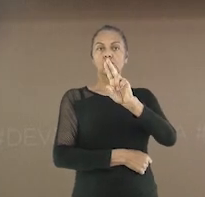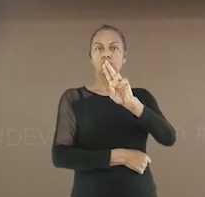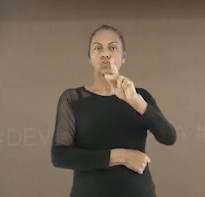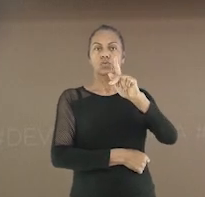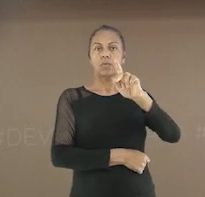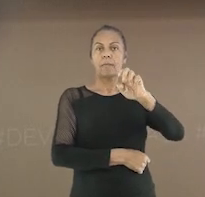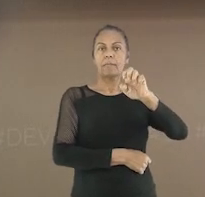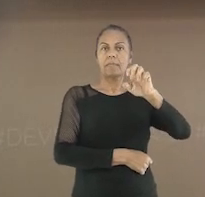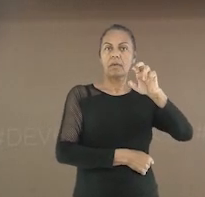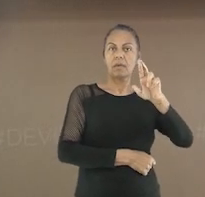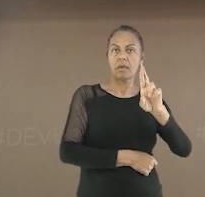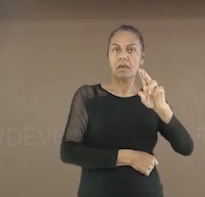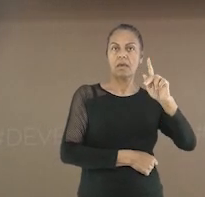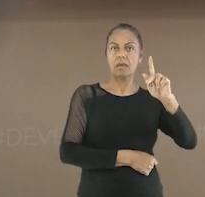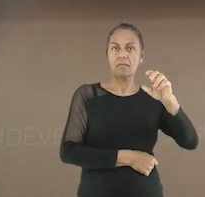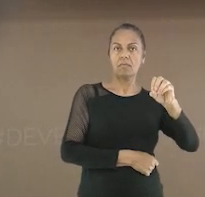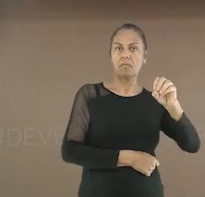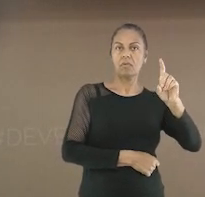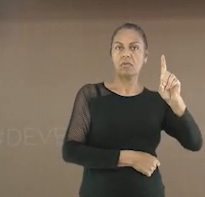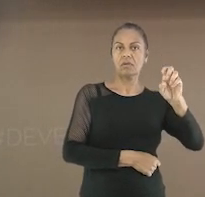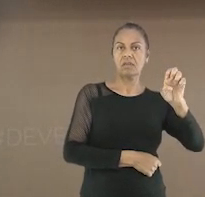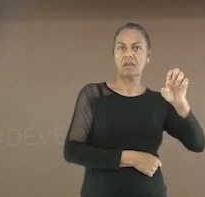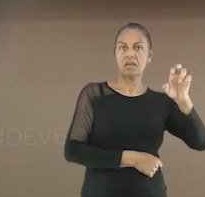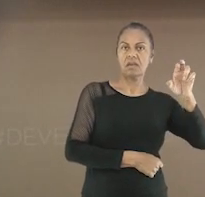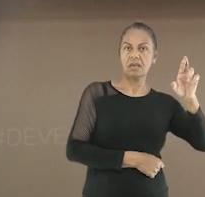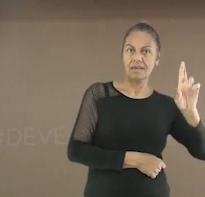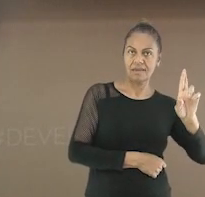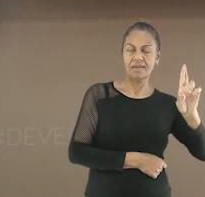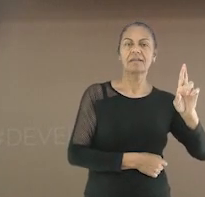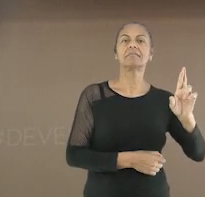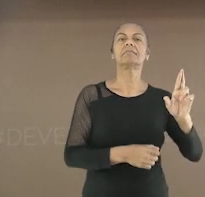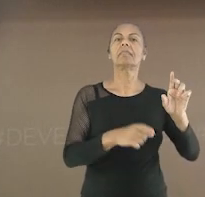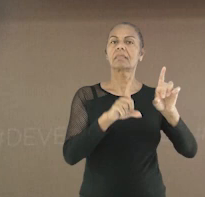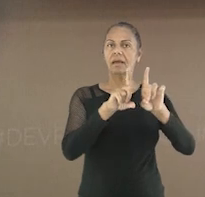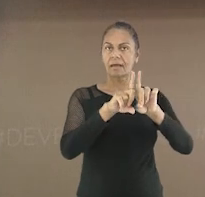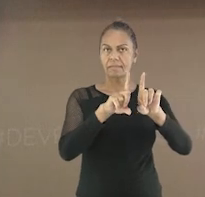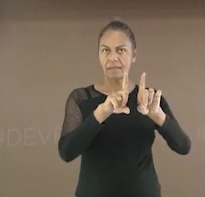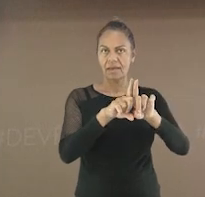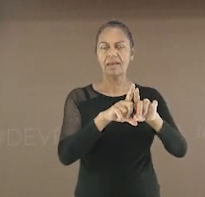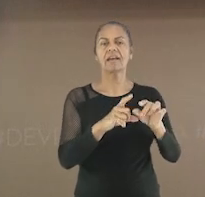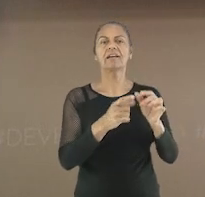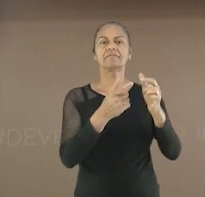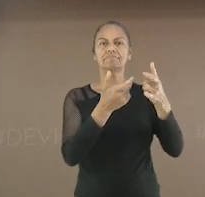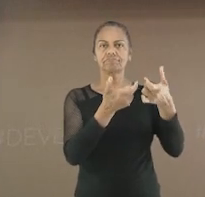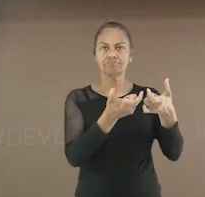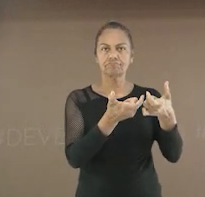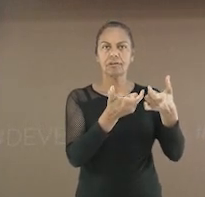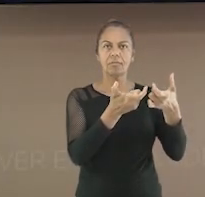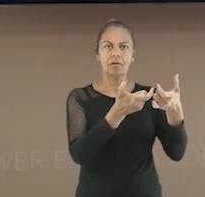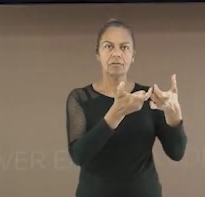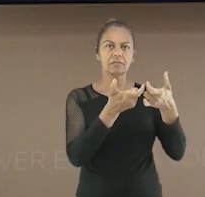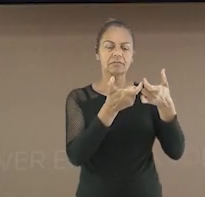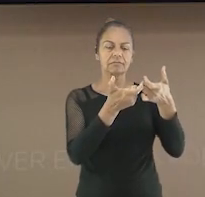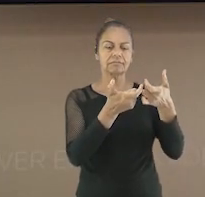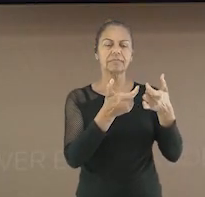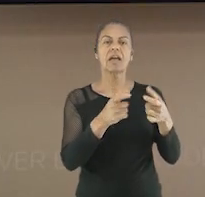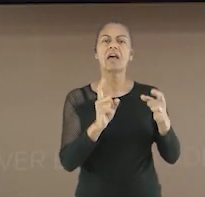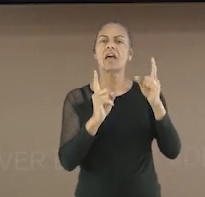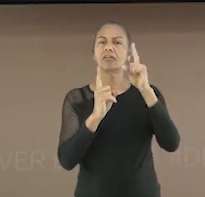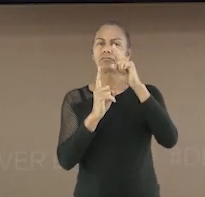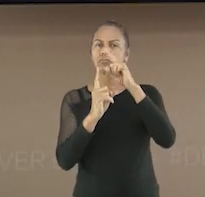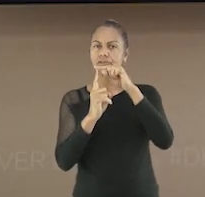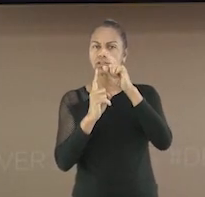e poder é outra. Pé de moleque. Então aqui temos vários substantivos compostos. Esses